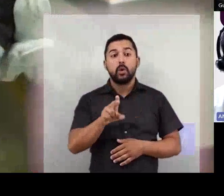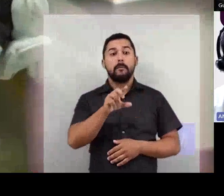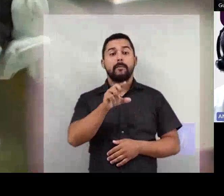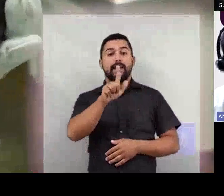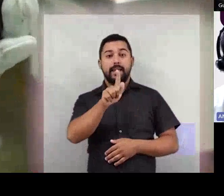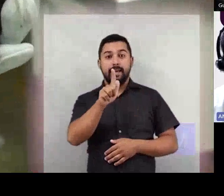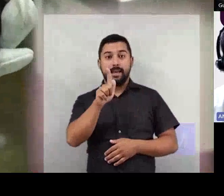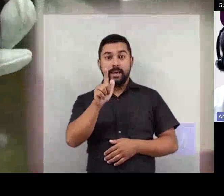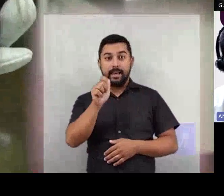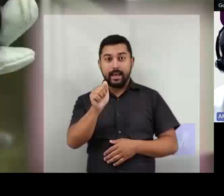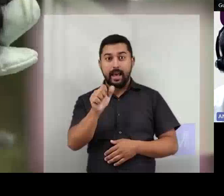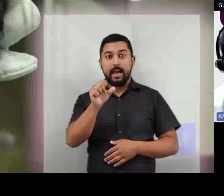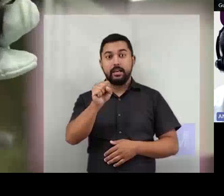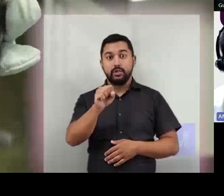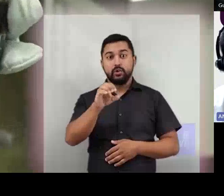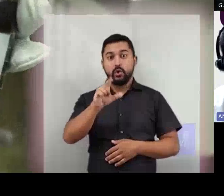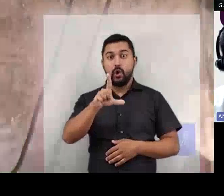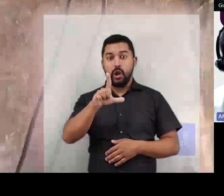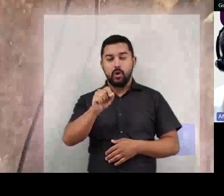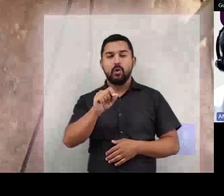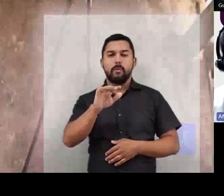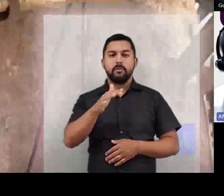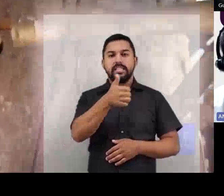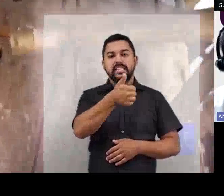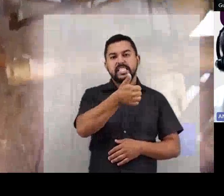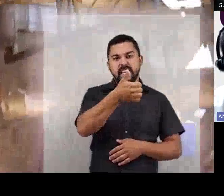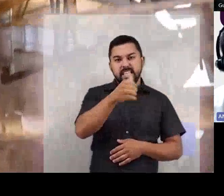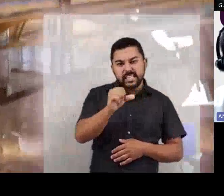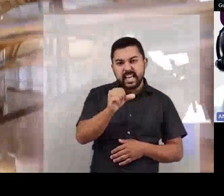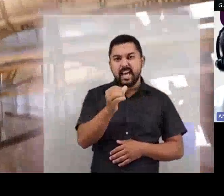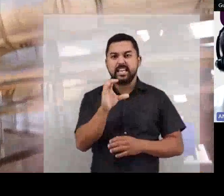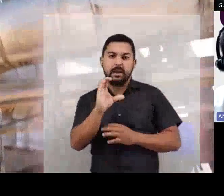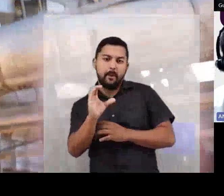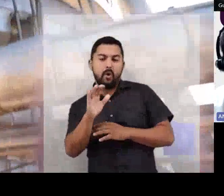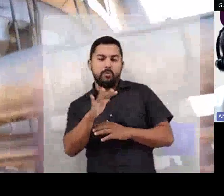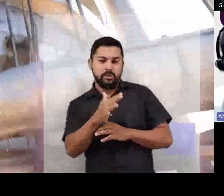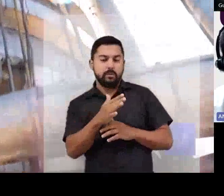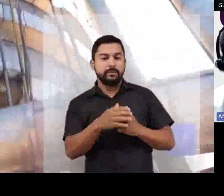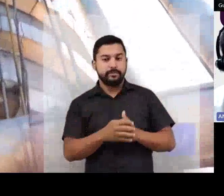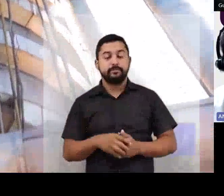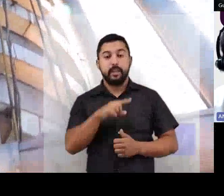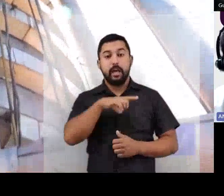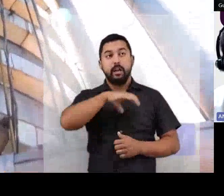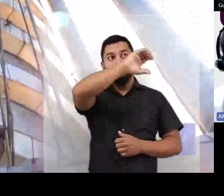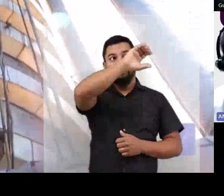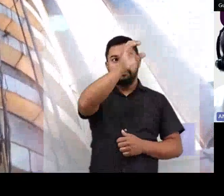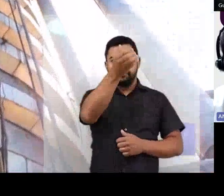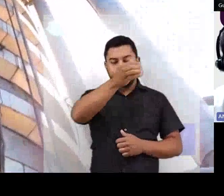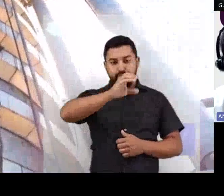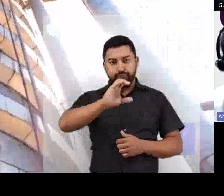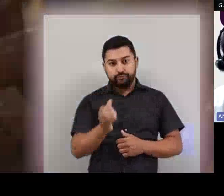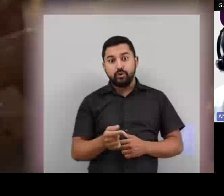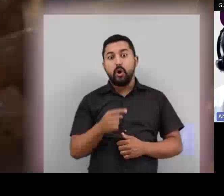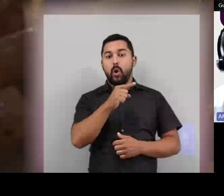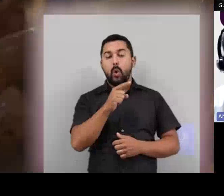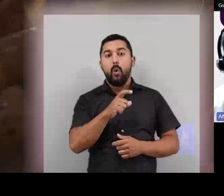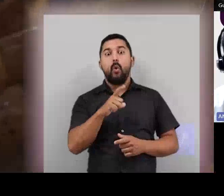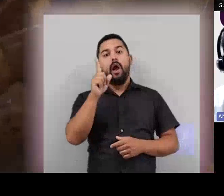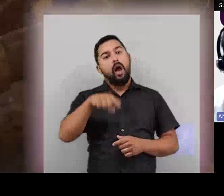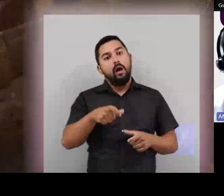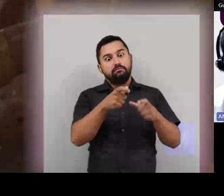de gasóleo de vácuo, que tem entre 16 e 60 átomos de carbono por molécula e sai desse duto aqui. Só que essas moléculas ainda